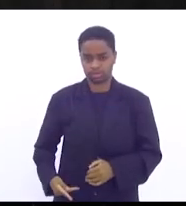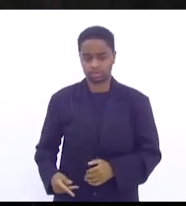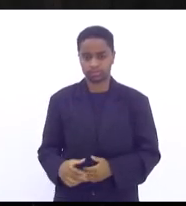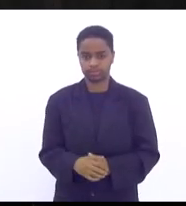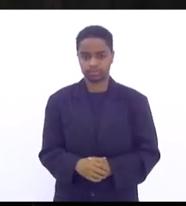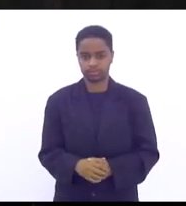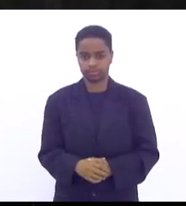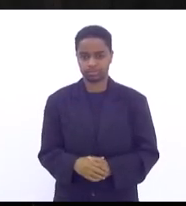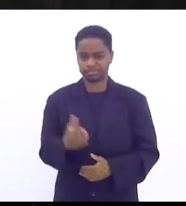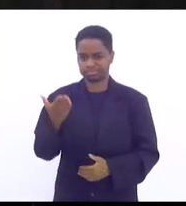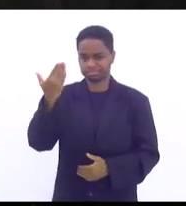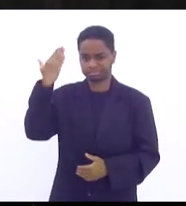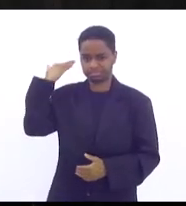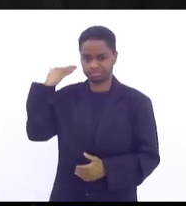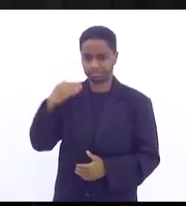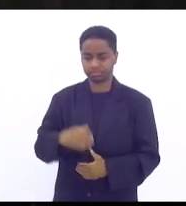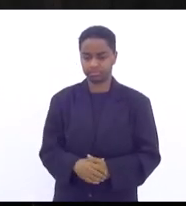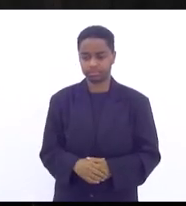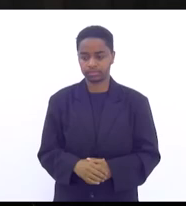Naquela época.